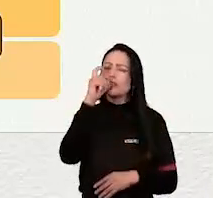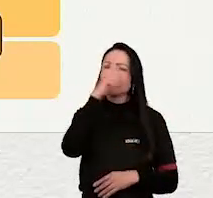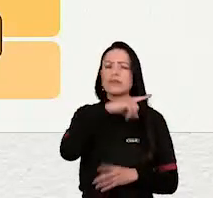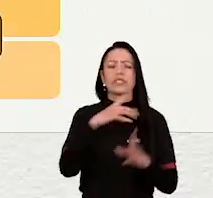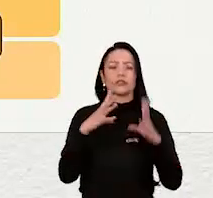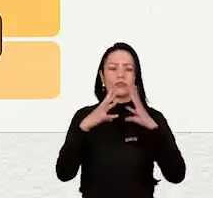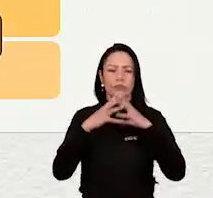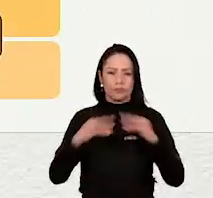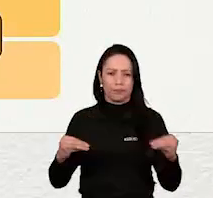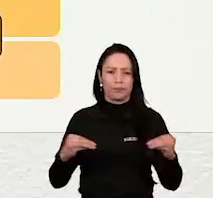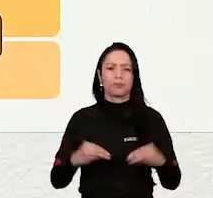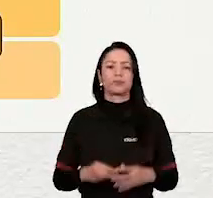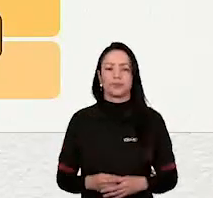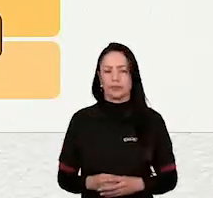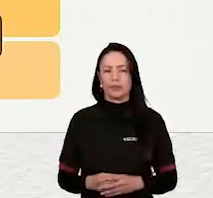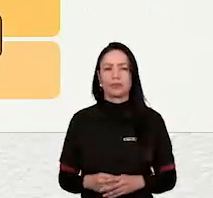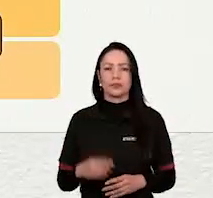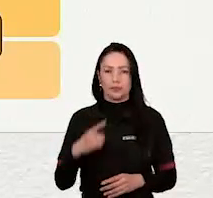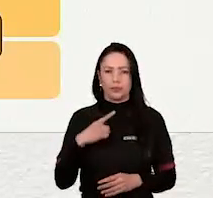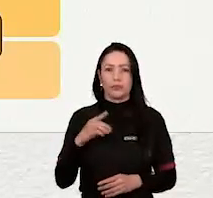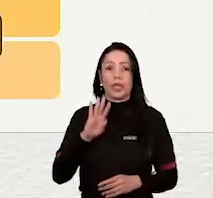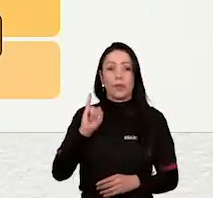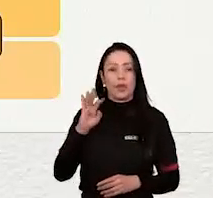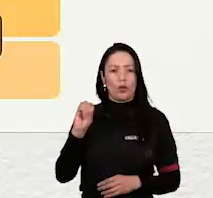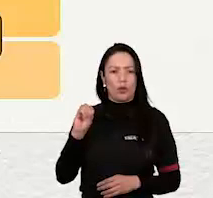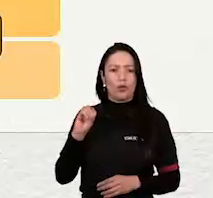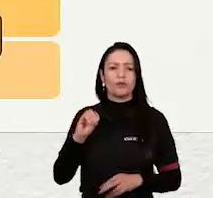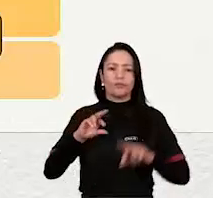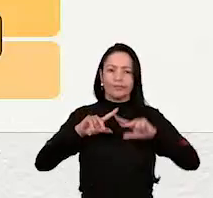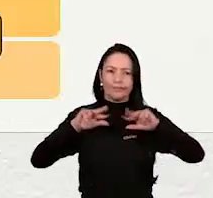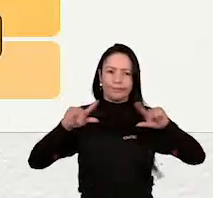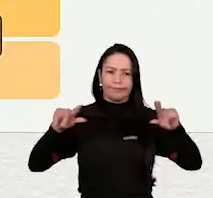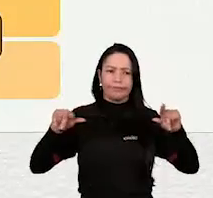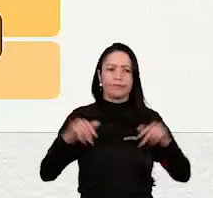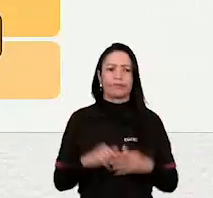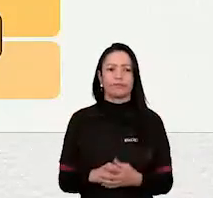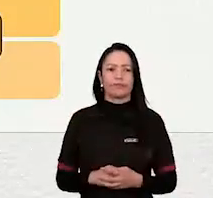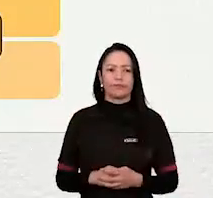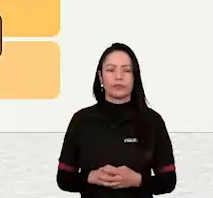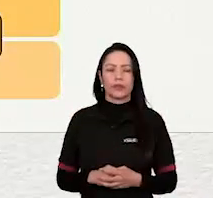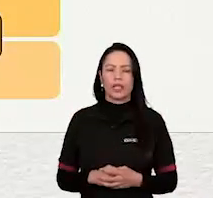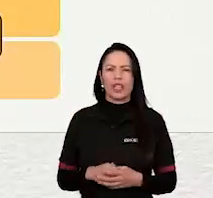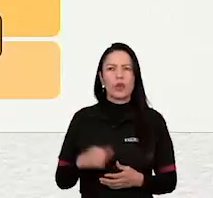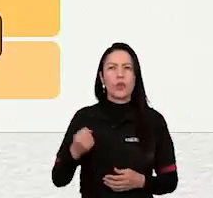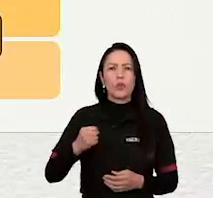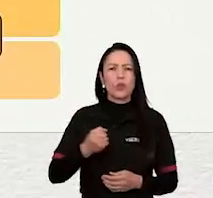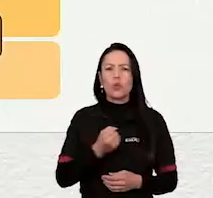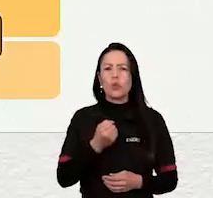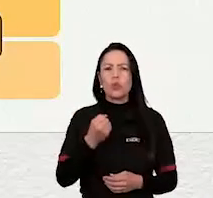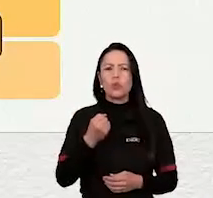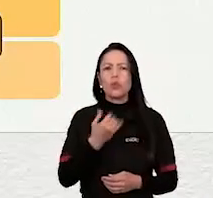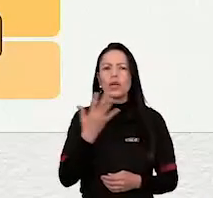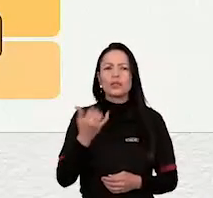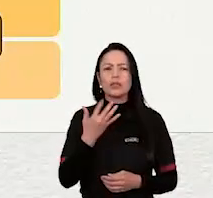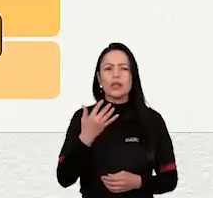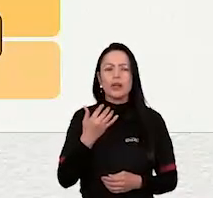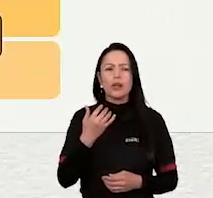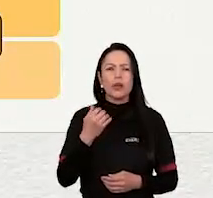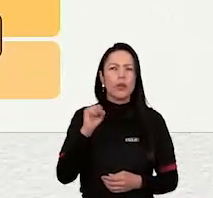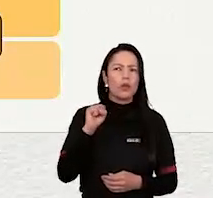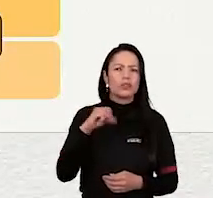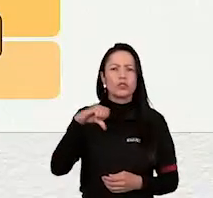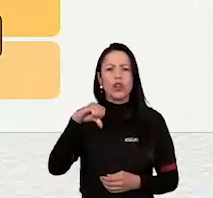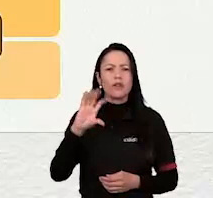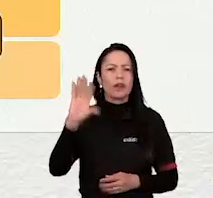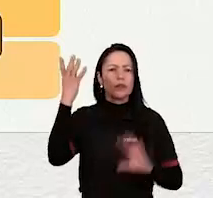cicatrizar e muitas vezes com presença de biofilme. Então, se a gente contar aí 8, 9 situações, 2 delas são